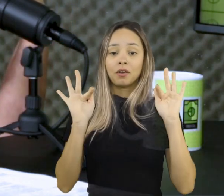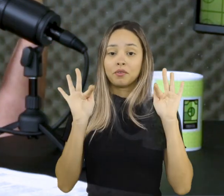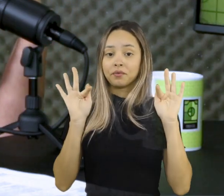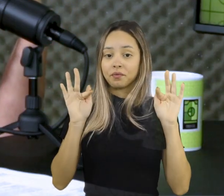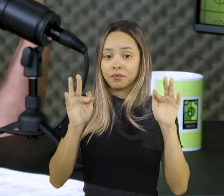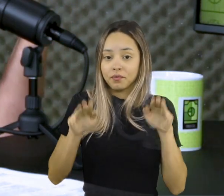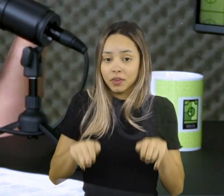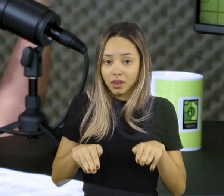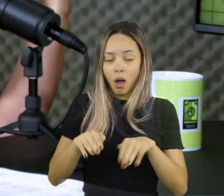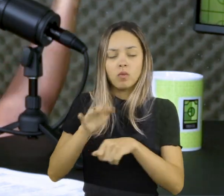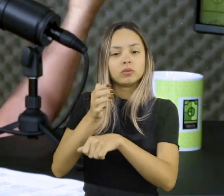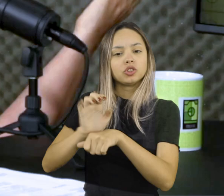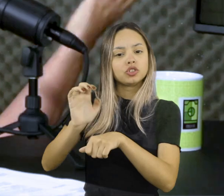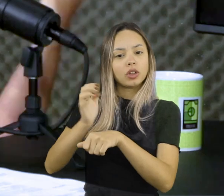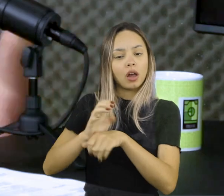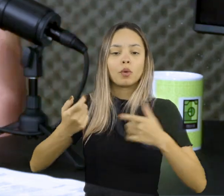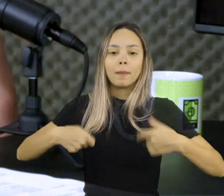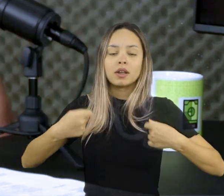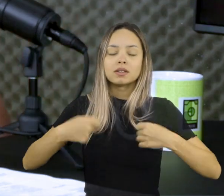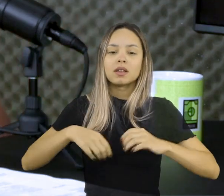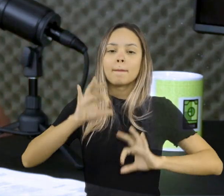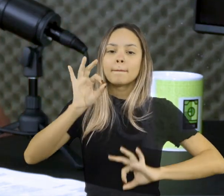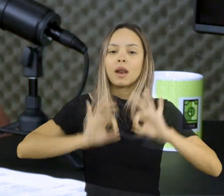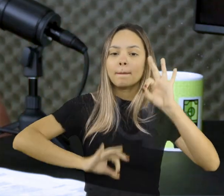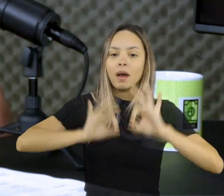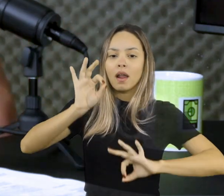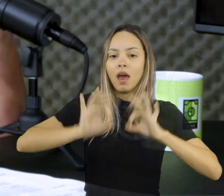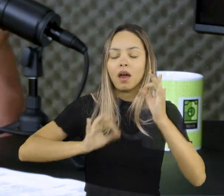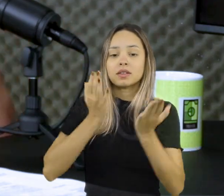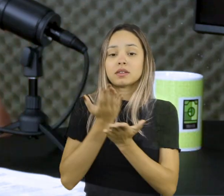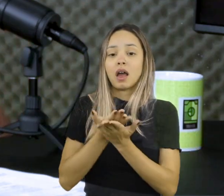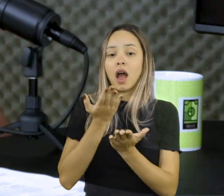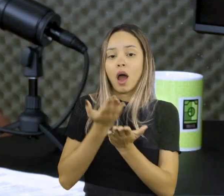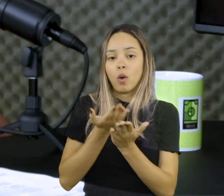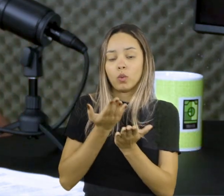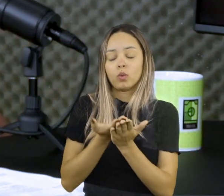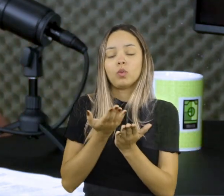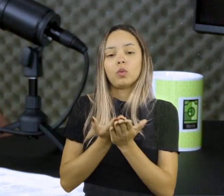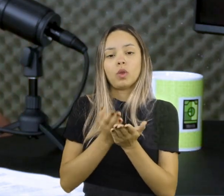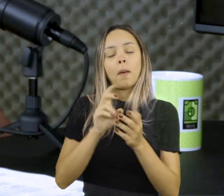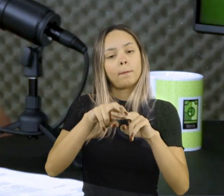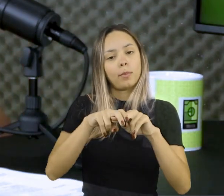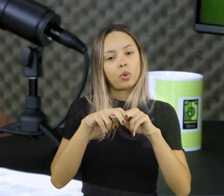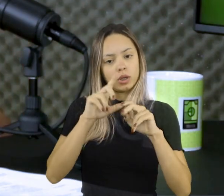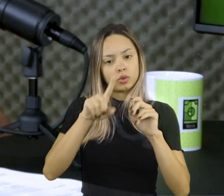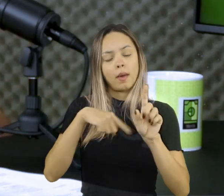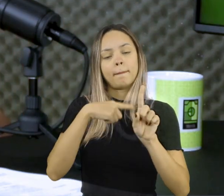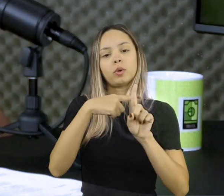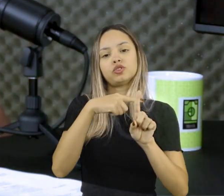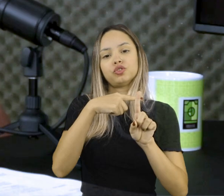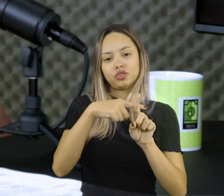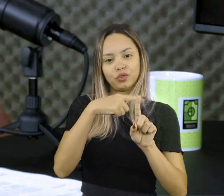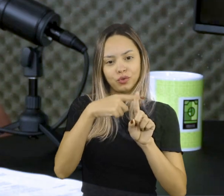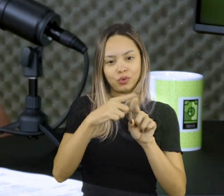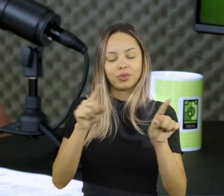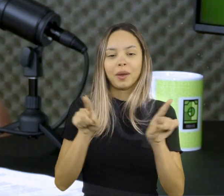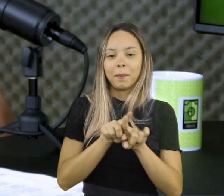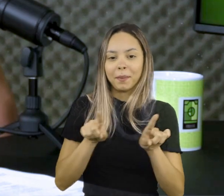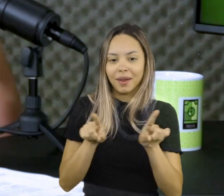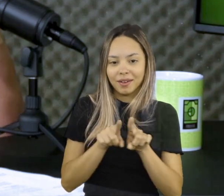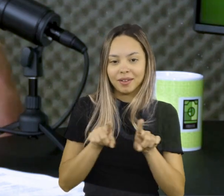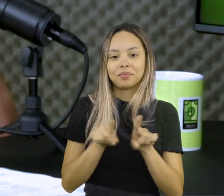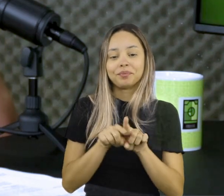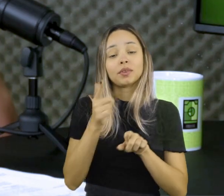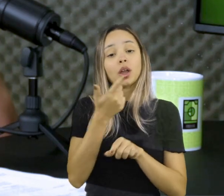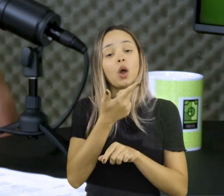desse estágio, ele tem que preparar essa aula. Então, isso é um ponto positivo também, não é? Uma